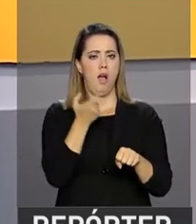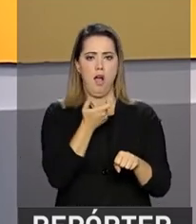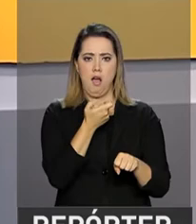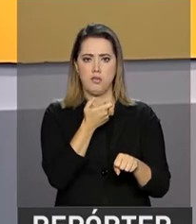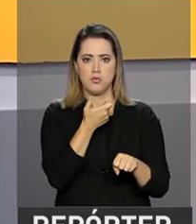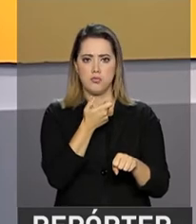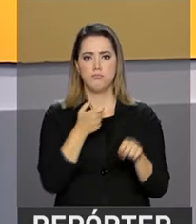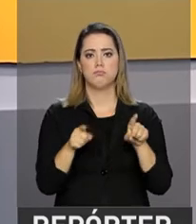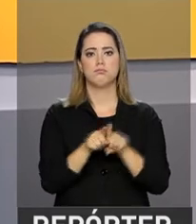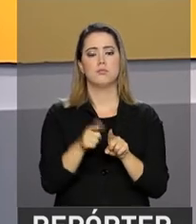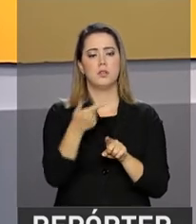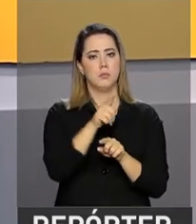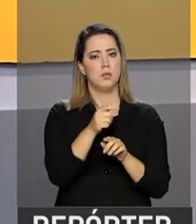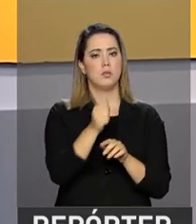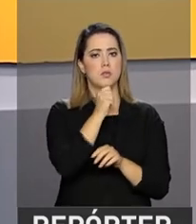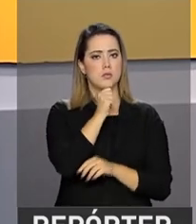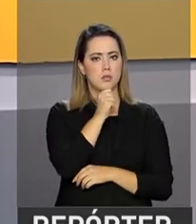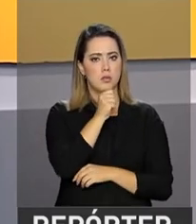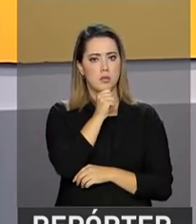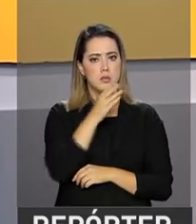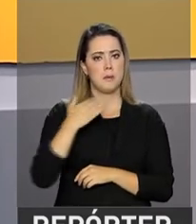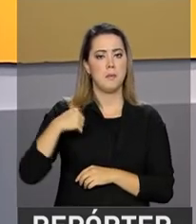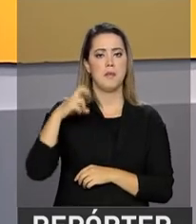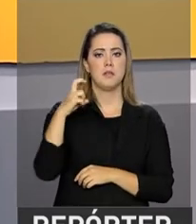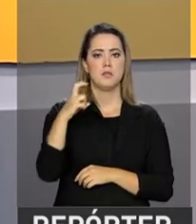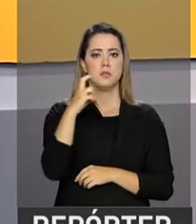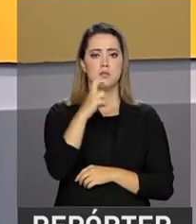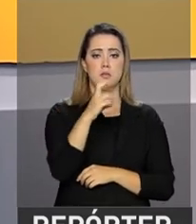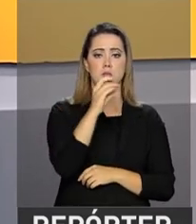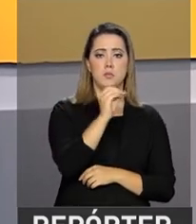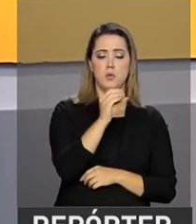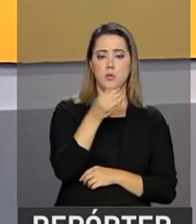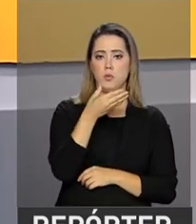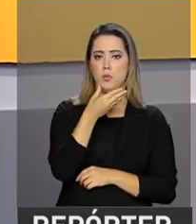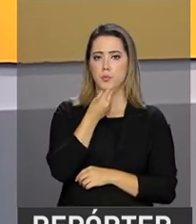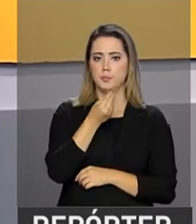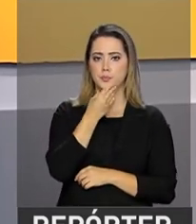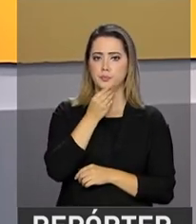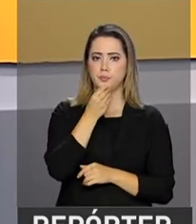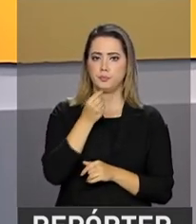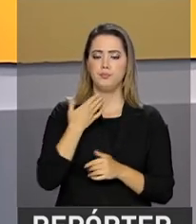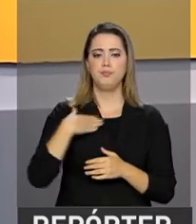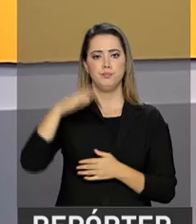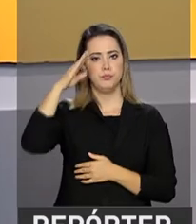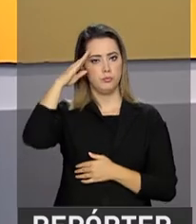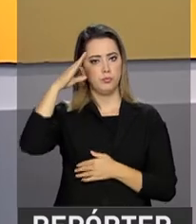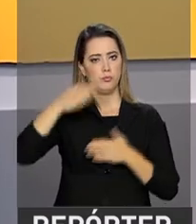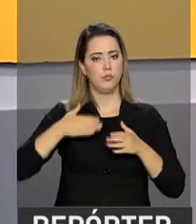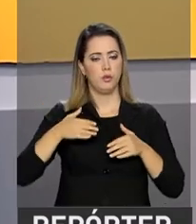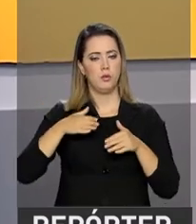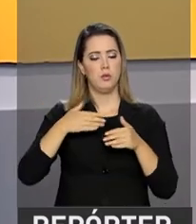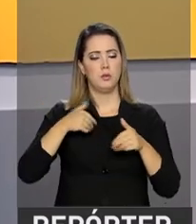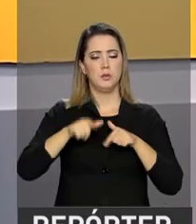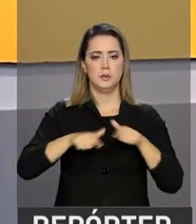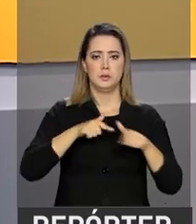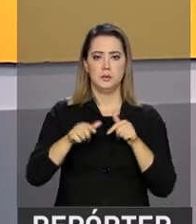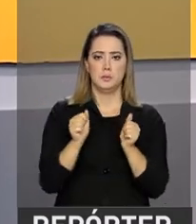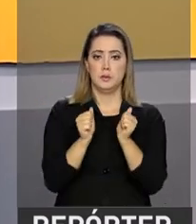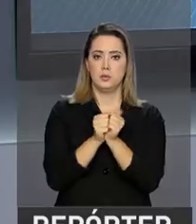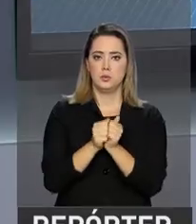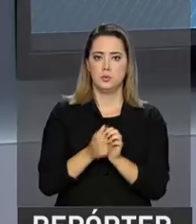e outras drogas. Mais de 5.500 homens foram mobilizados pelas Forças Armadas para apoiar as ações das forças